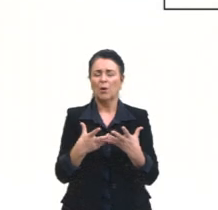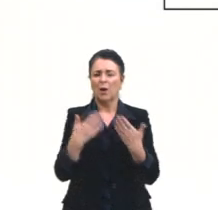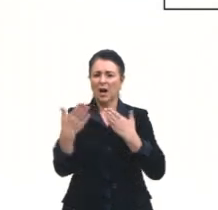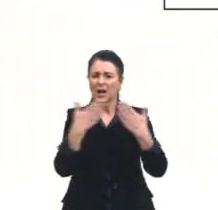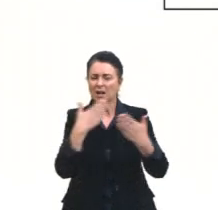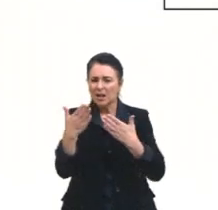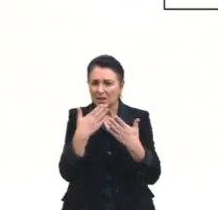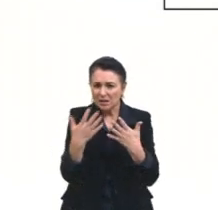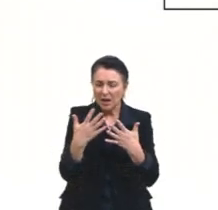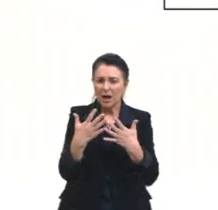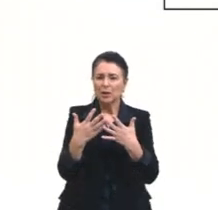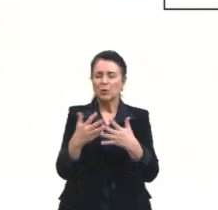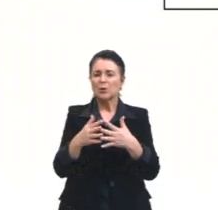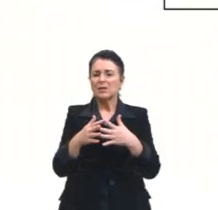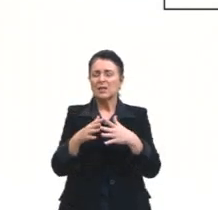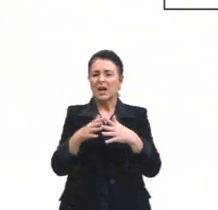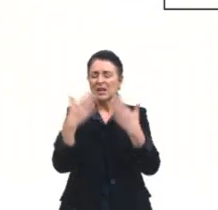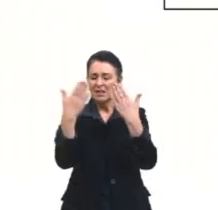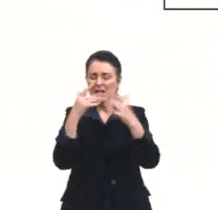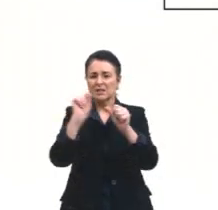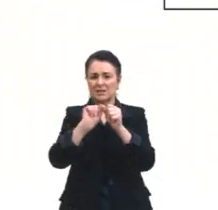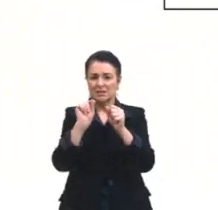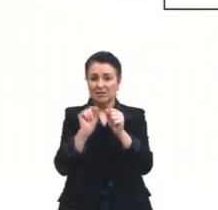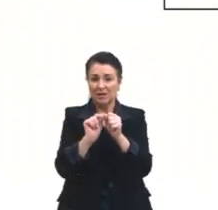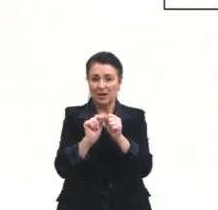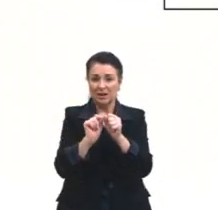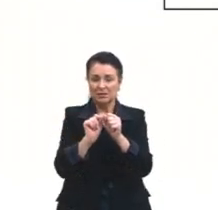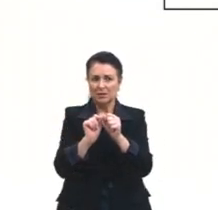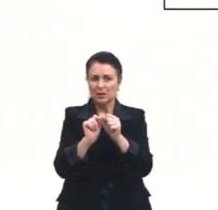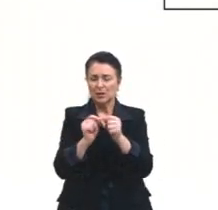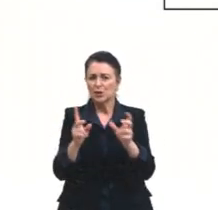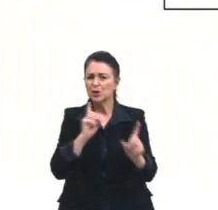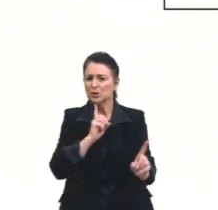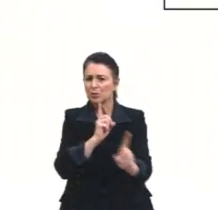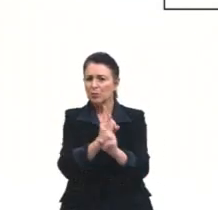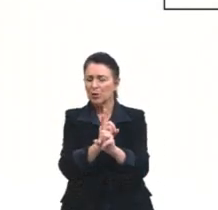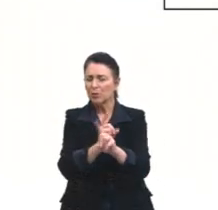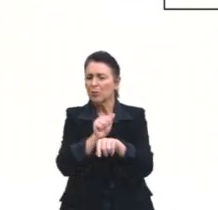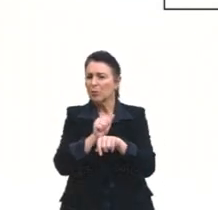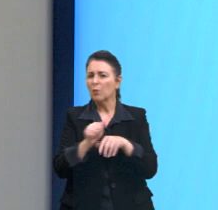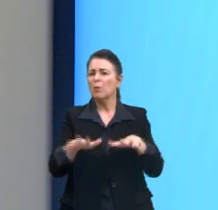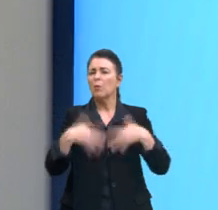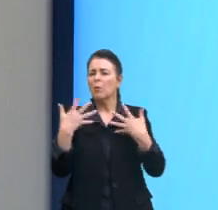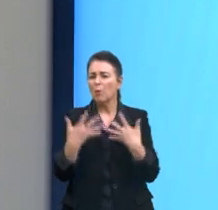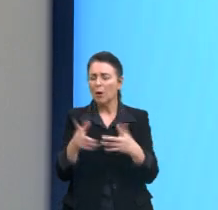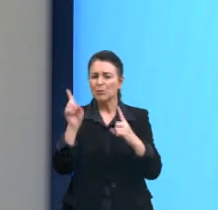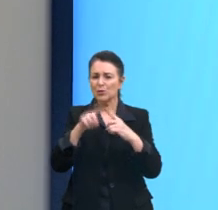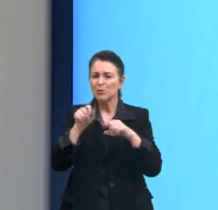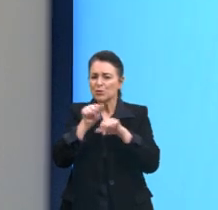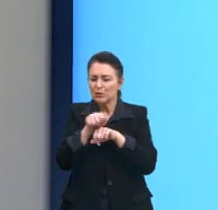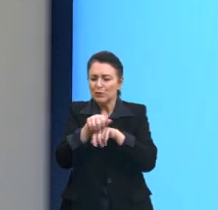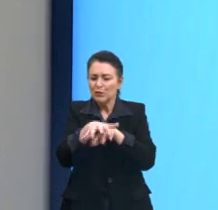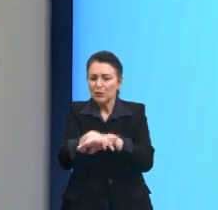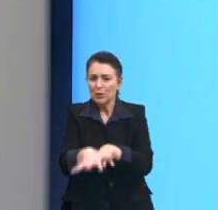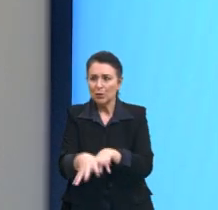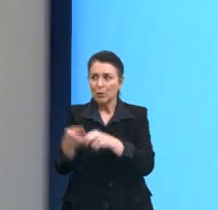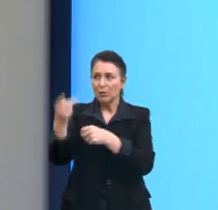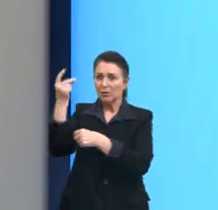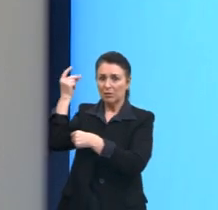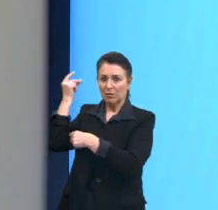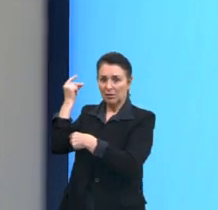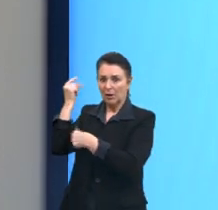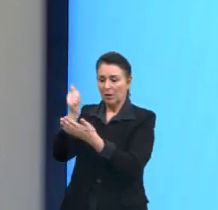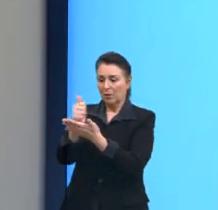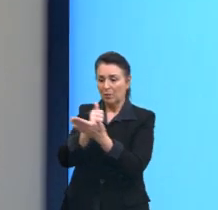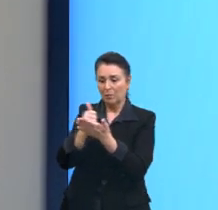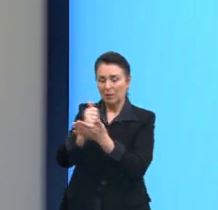e moleculares resultaram na seguinte filogenia nessa filogenia aqui com base